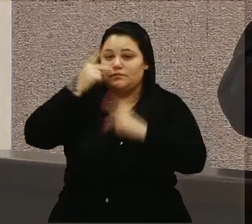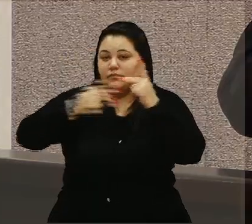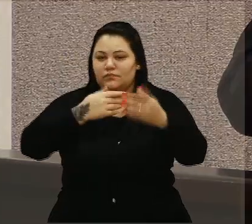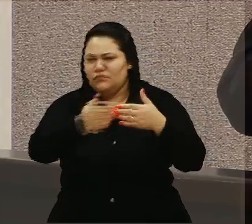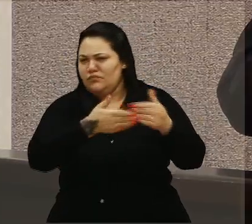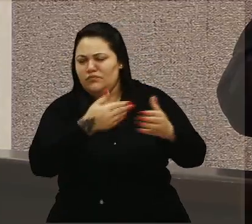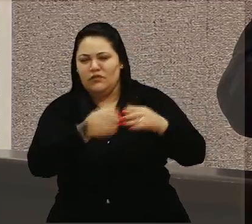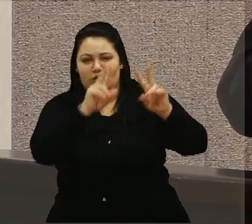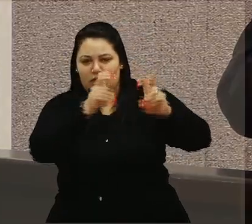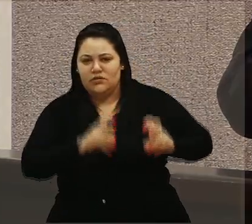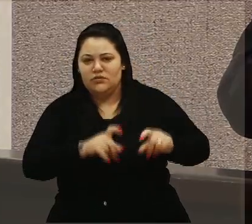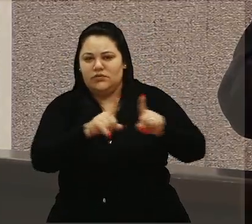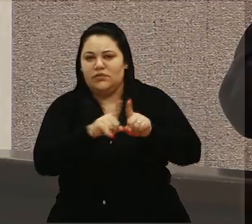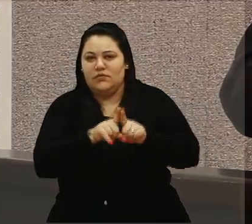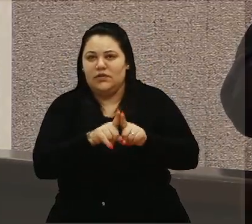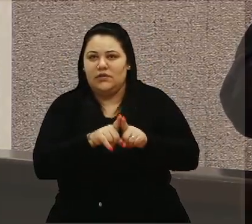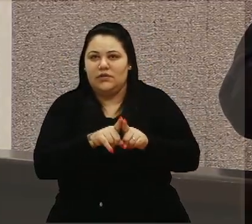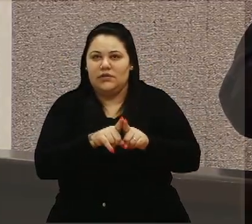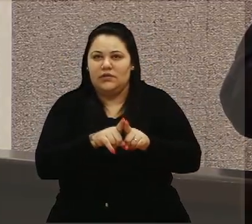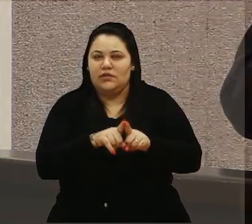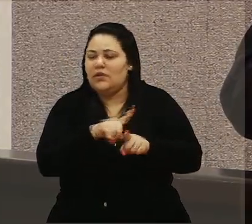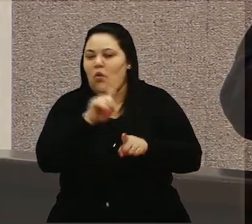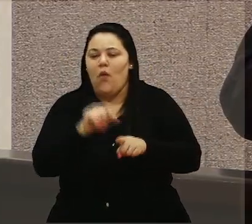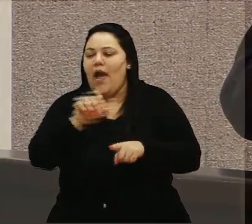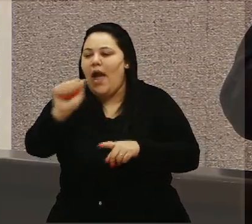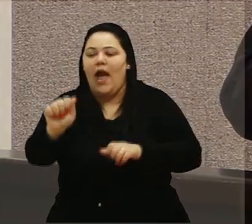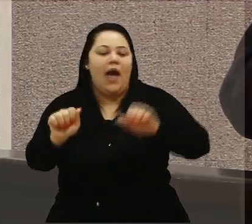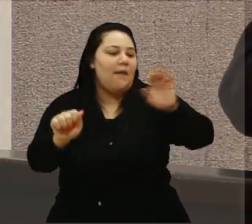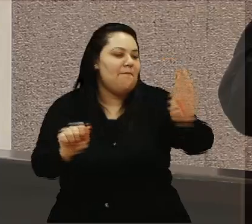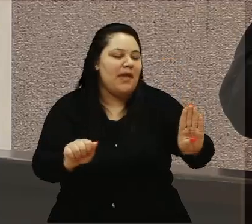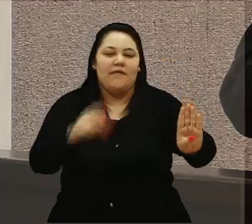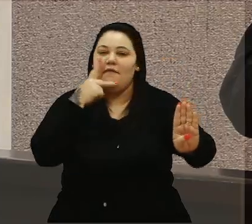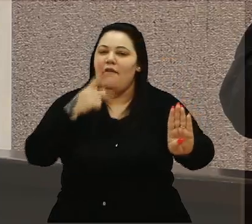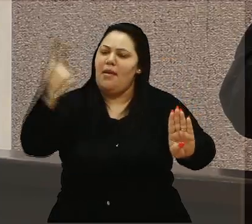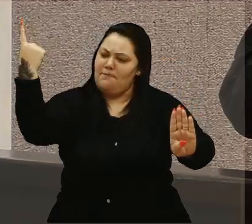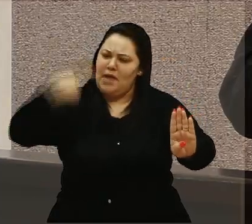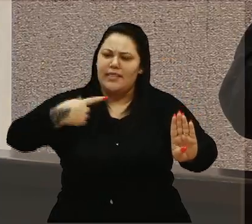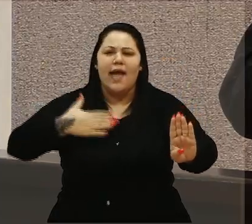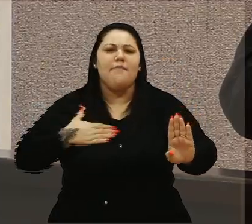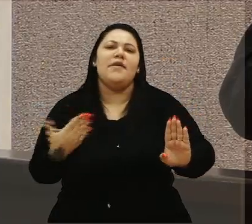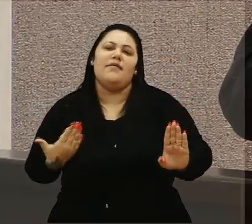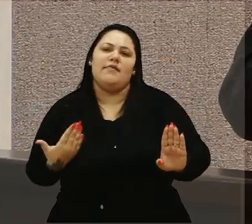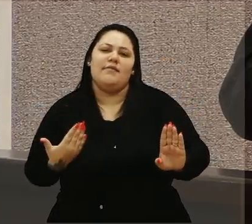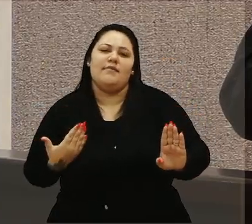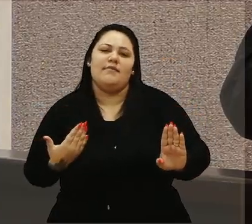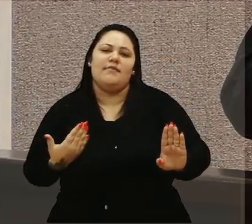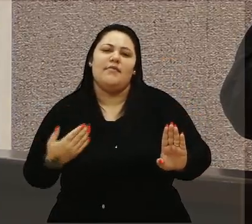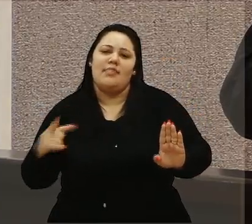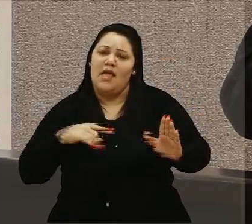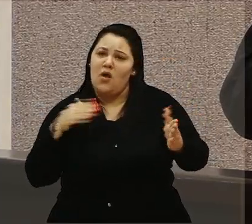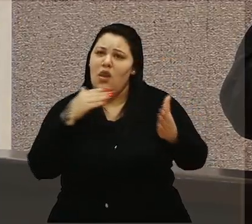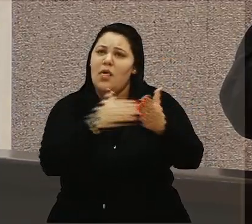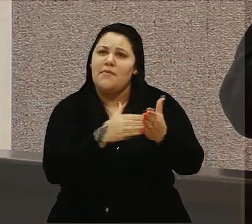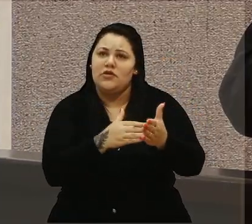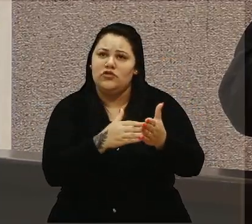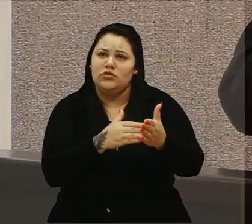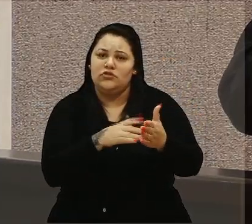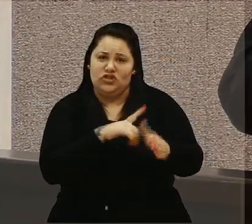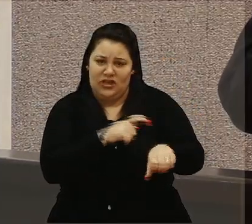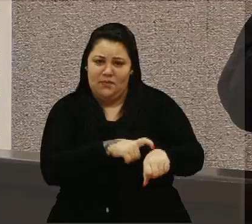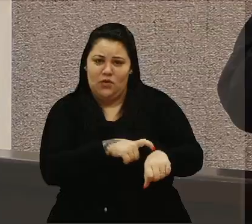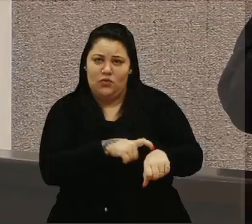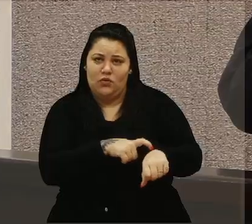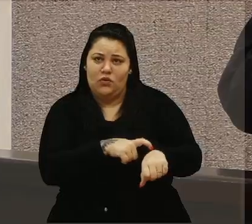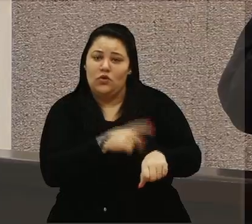assunto. Não é A nem B que vai dizer como eu devo pautar o mandato. Existe um limite de aparte, presidente?